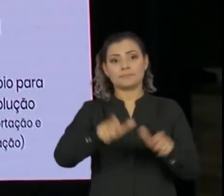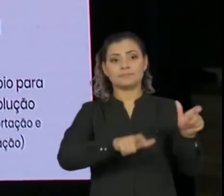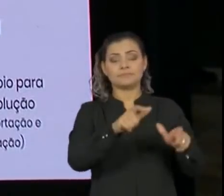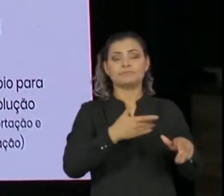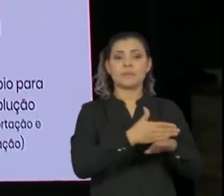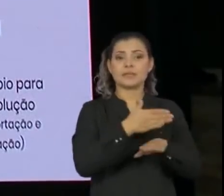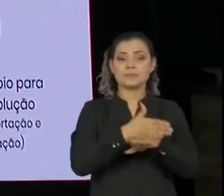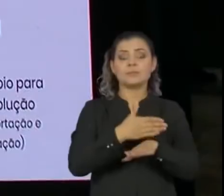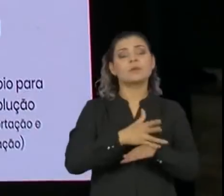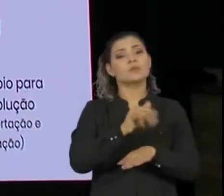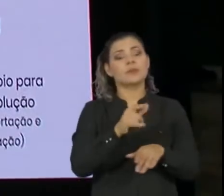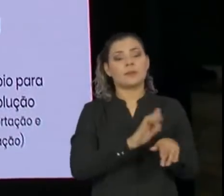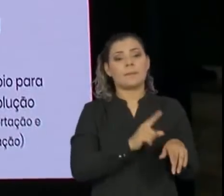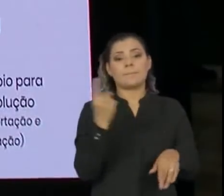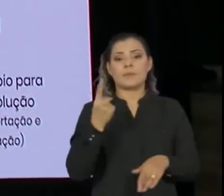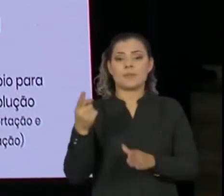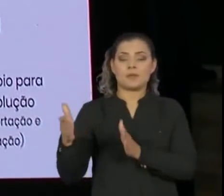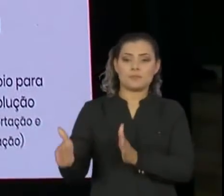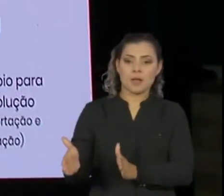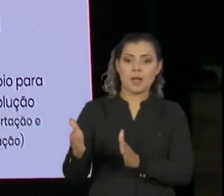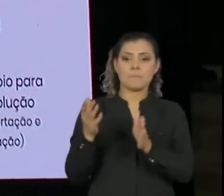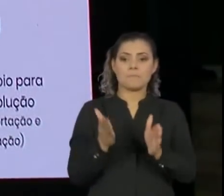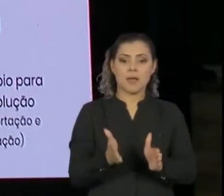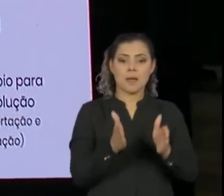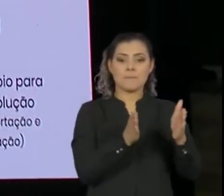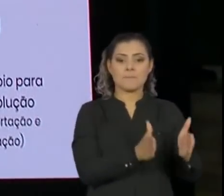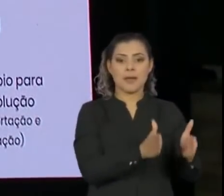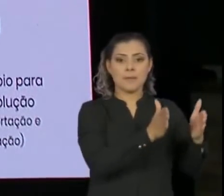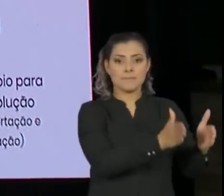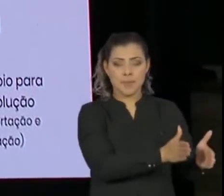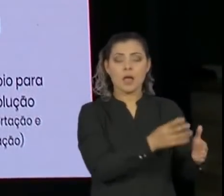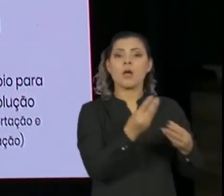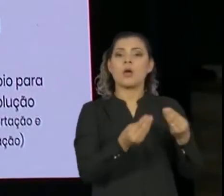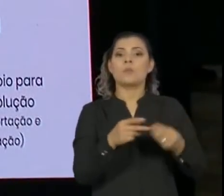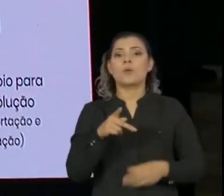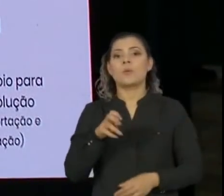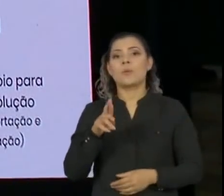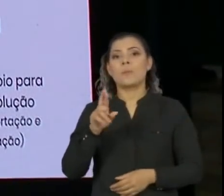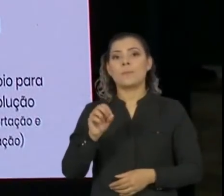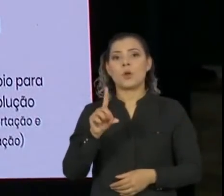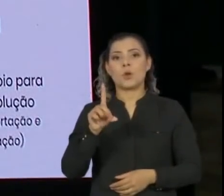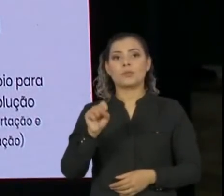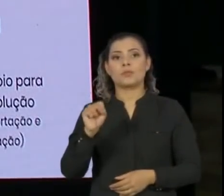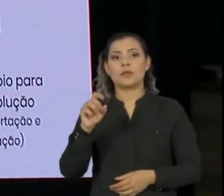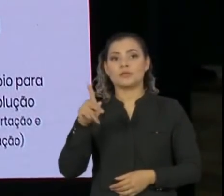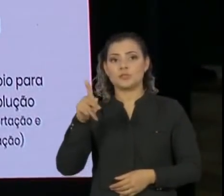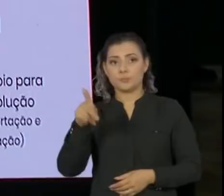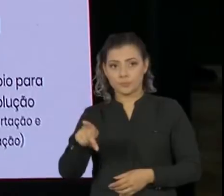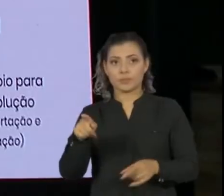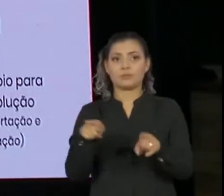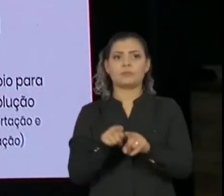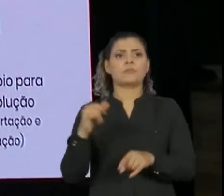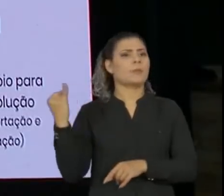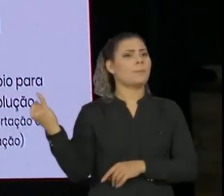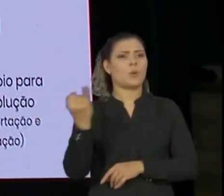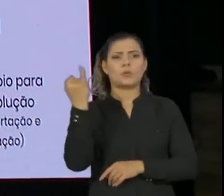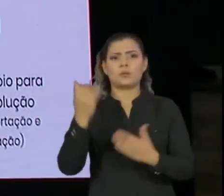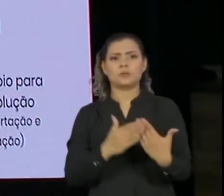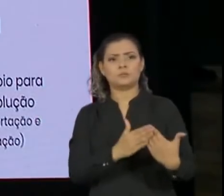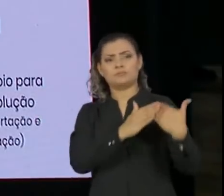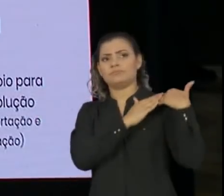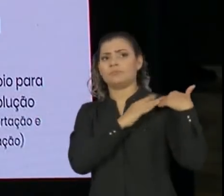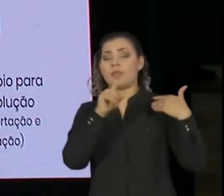pode obter nesse processo, acesso a especialistas. Aqui a Prodesp da Secretaria de Governo tem um papel muito importante, que é a nossa